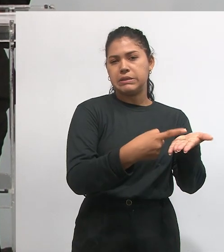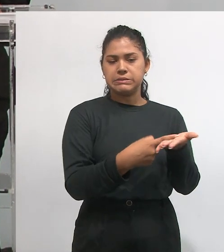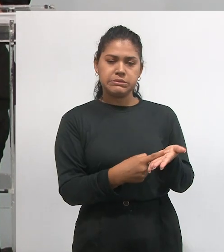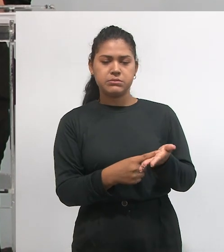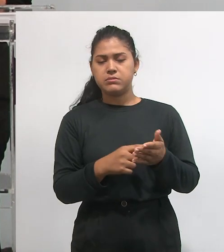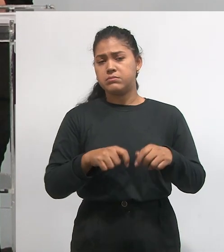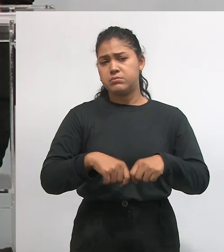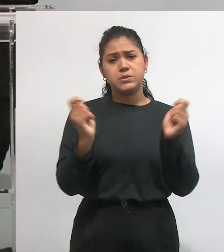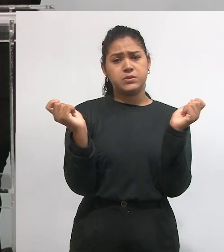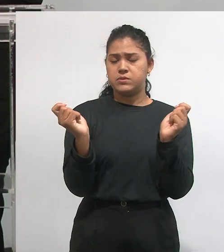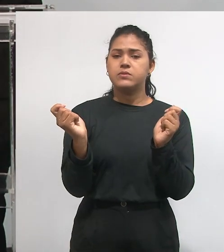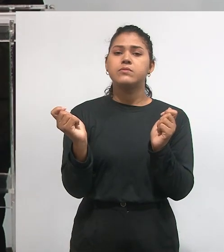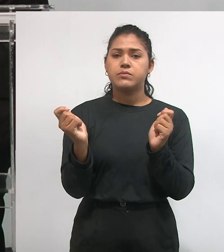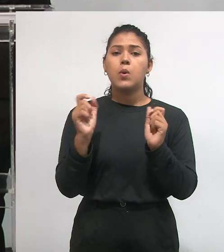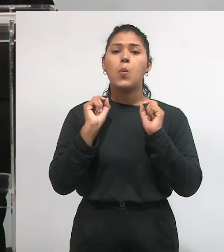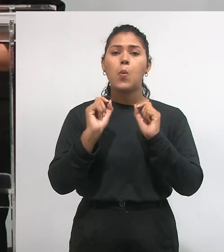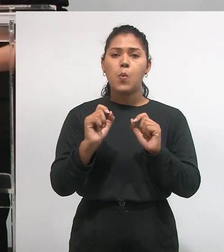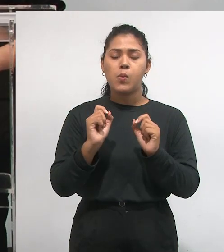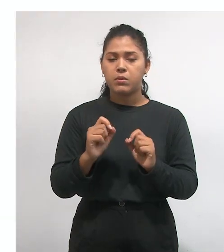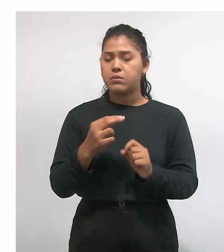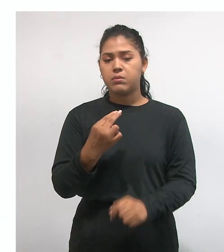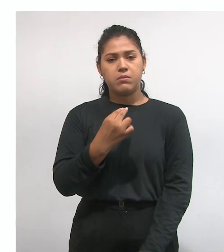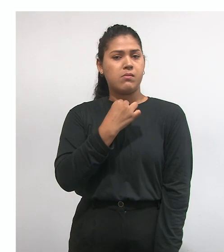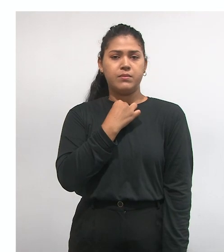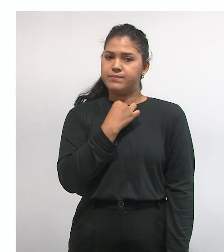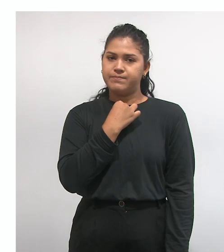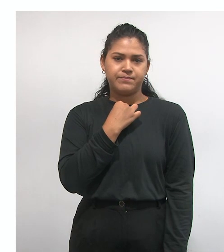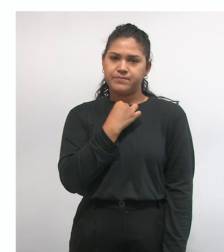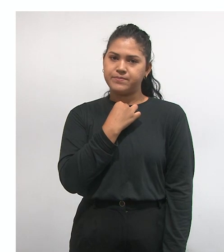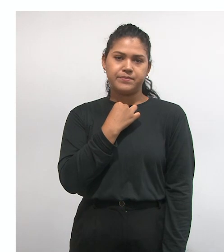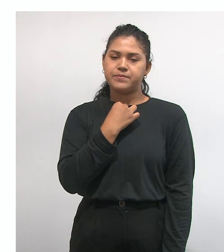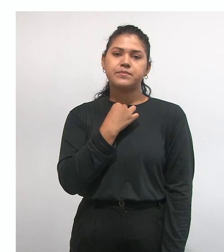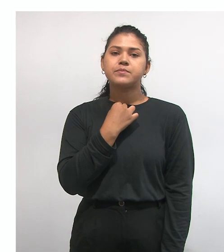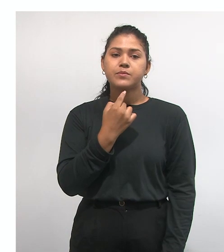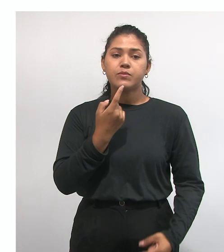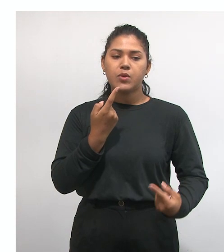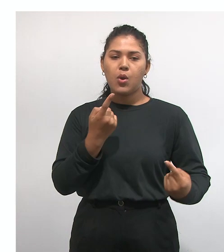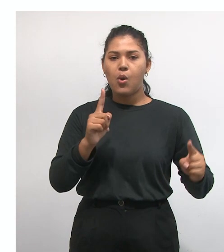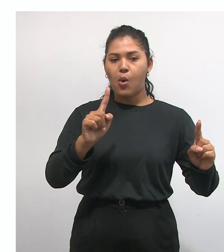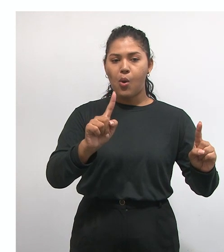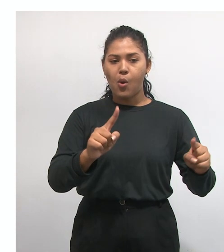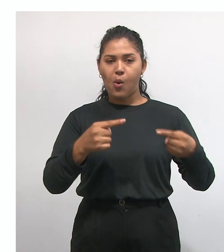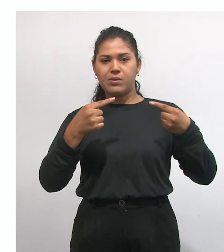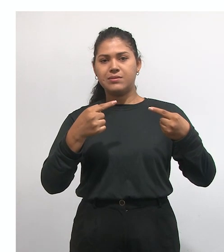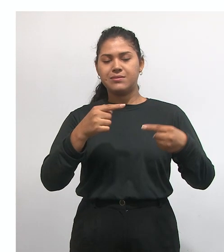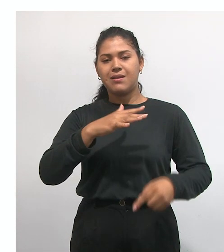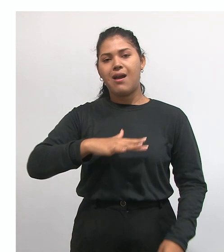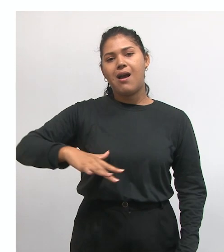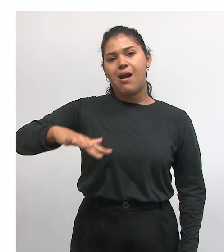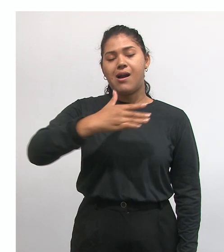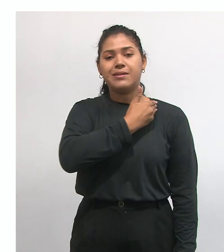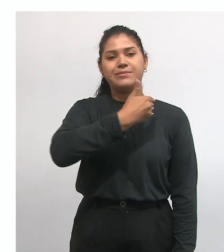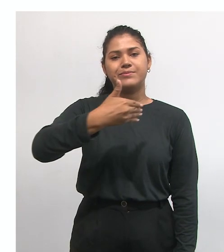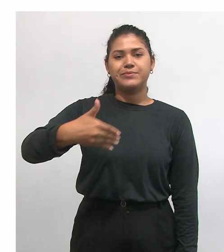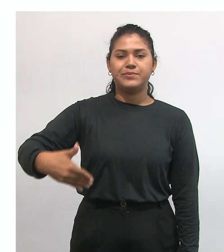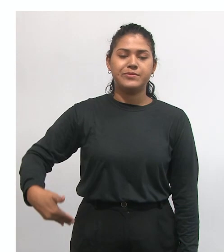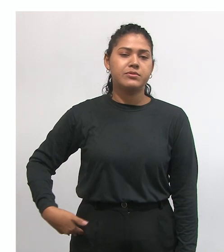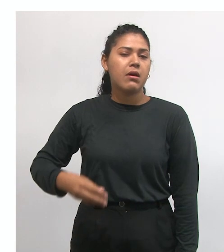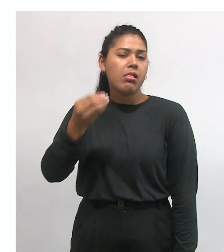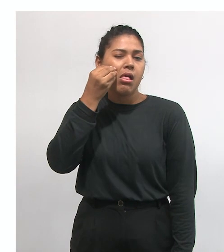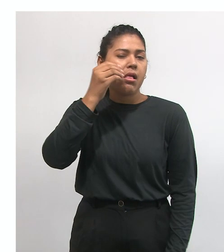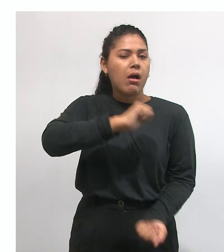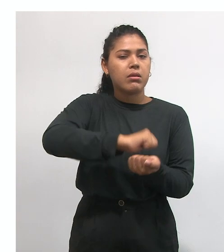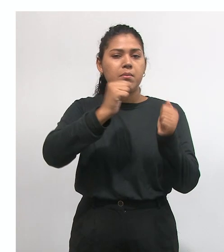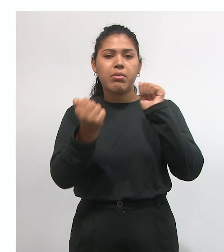um exemplo de que nós não podemos, olha só, não podemos opor à Fazenda Pública, tá? Para modificar a